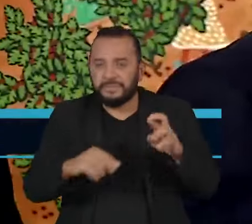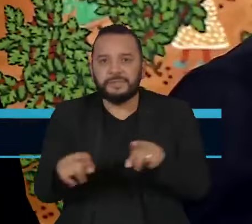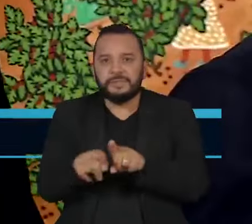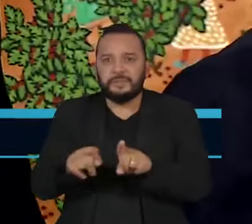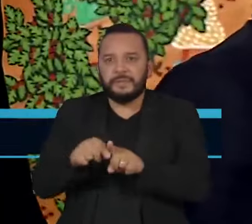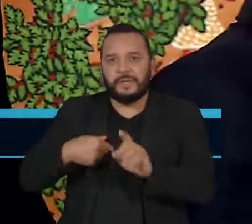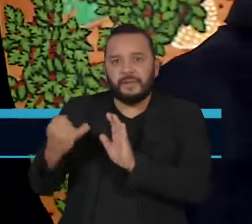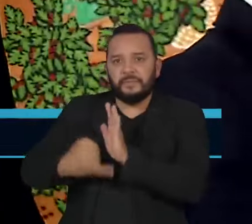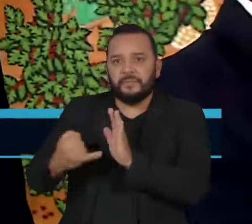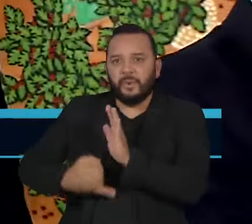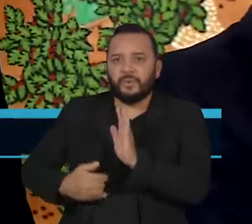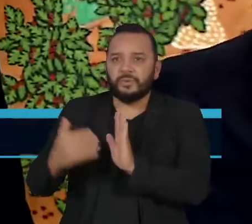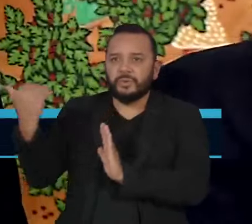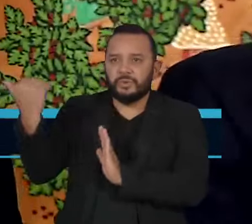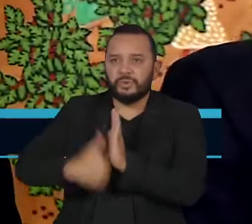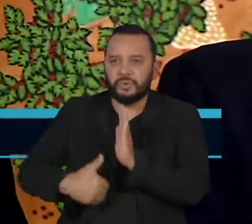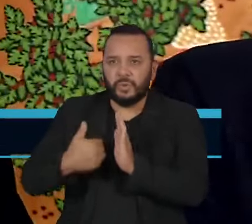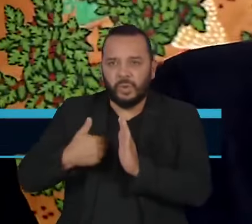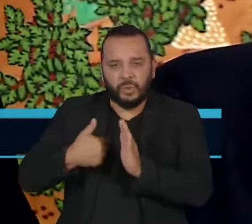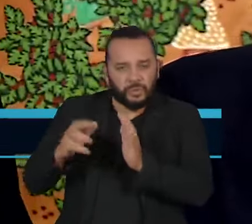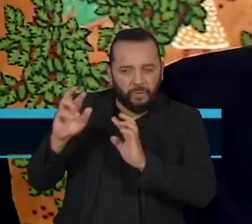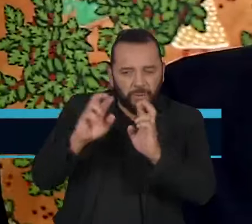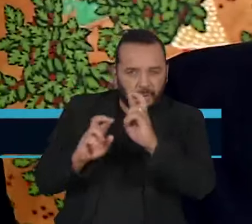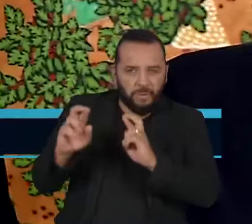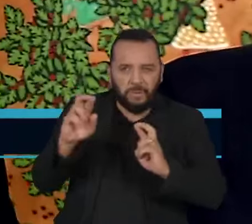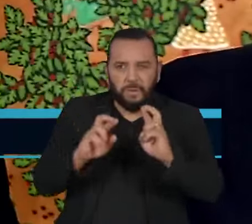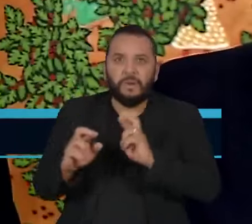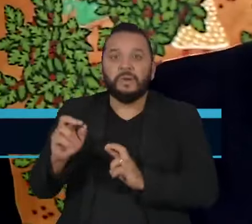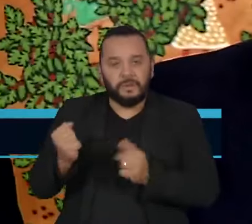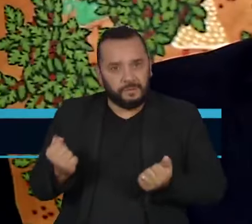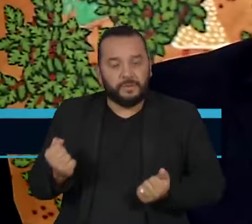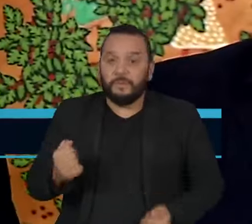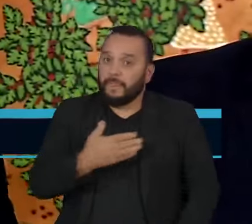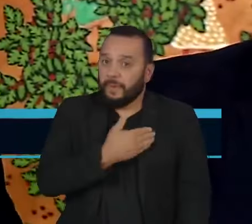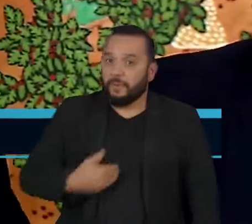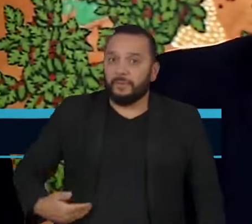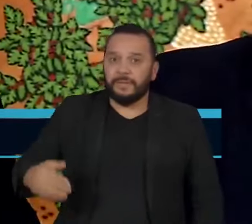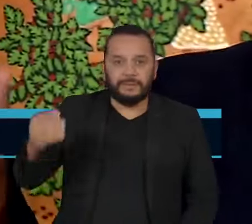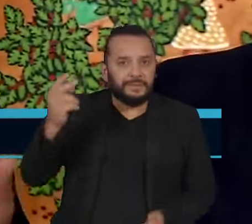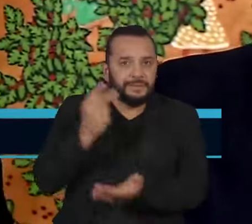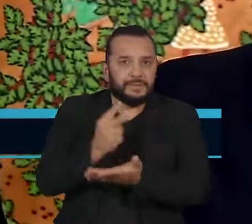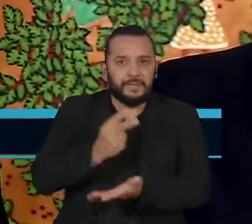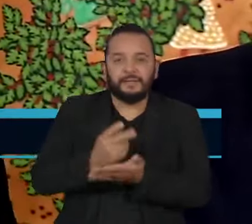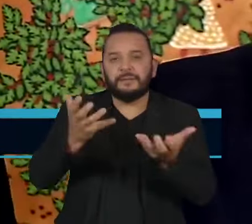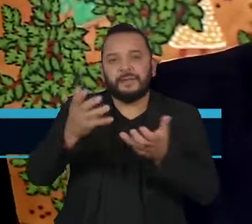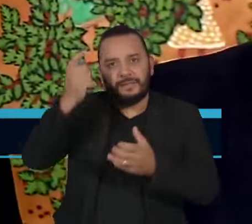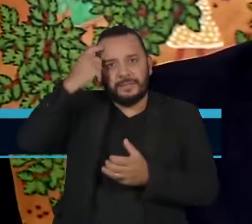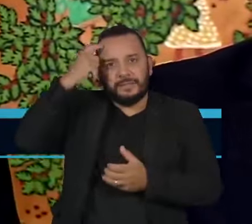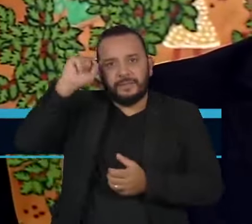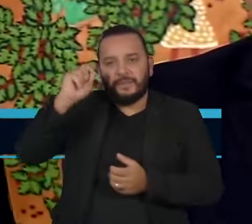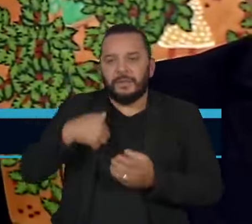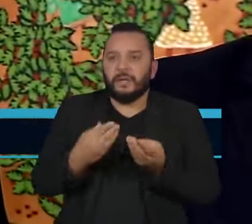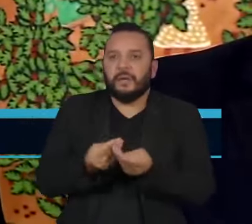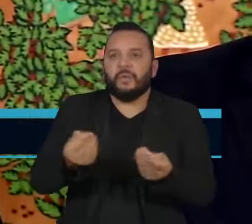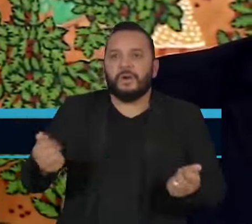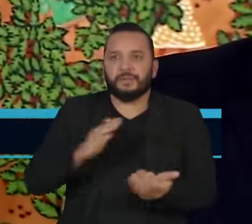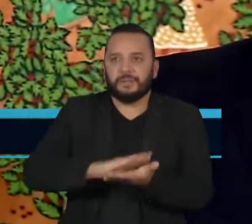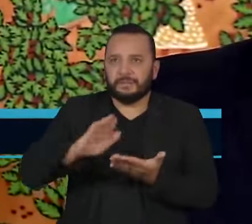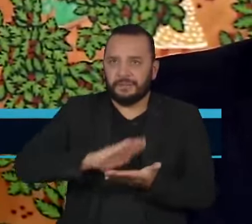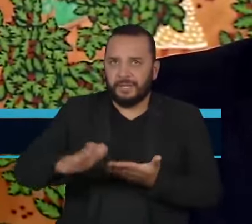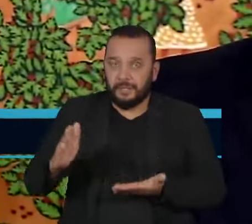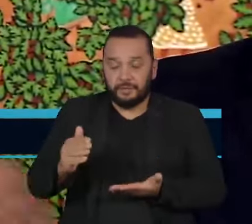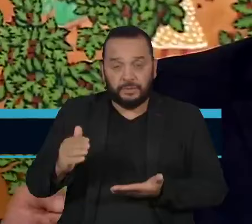O governo sempre vai trabalhar para a qualidade dos gastos, né? Você garantir efetividade na qualidade dos gastos.